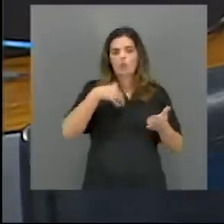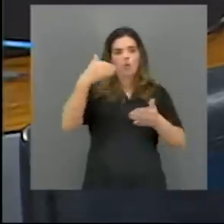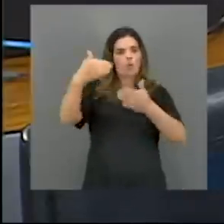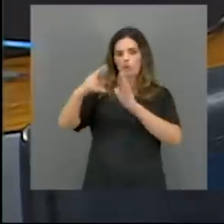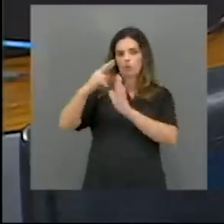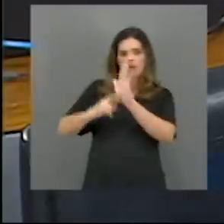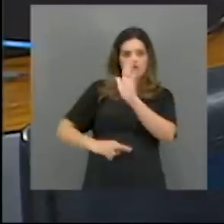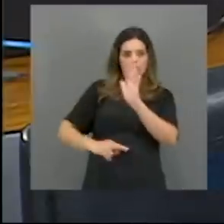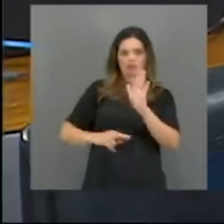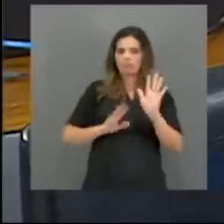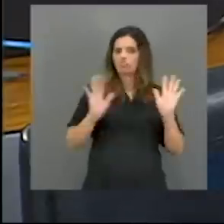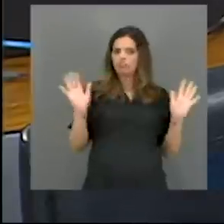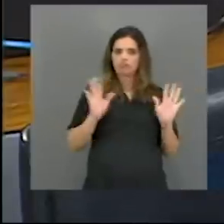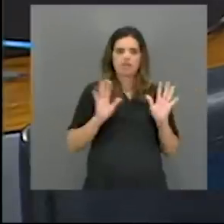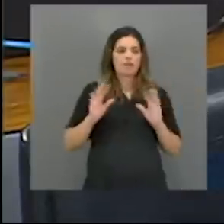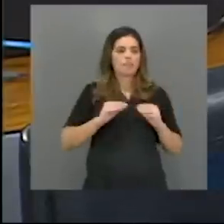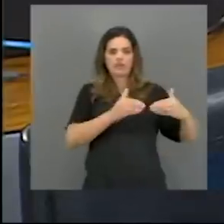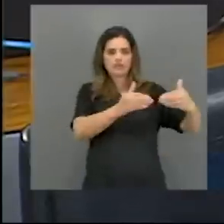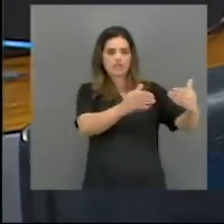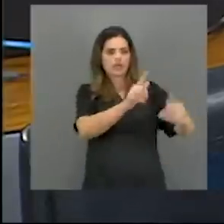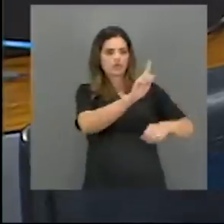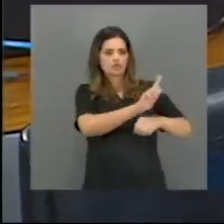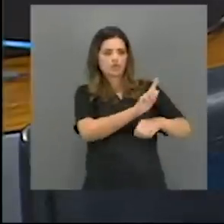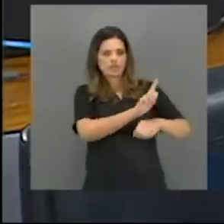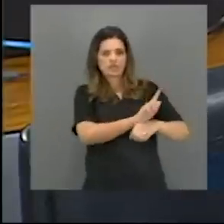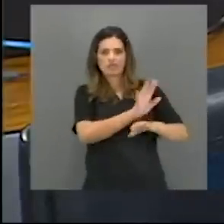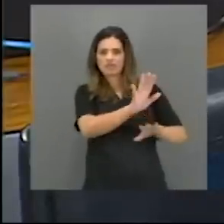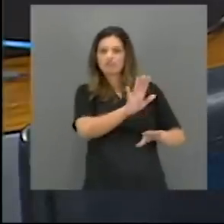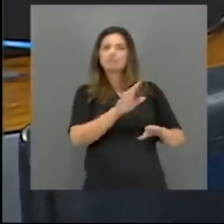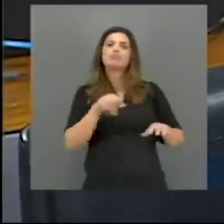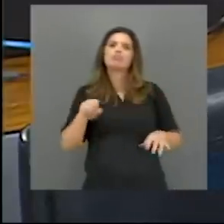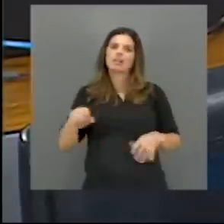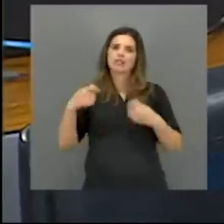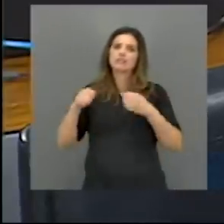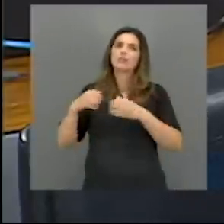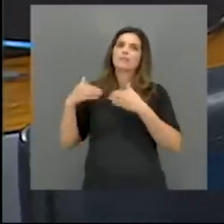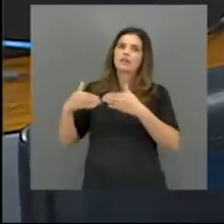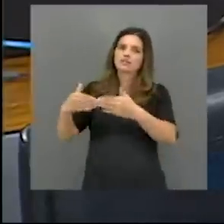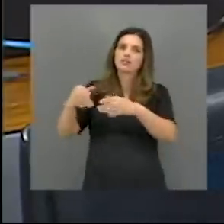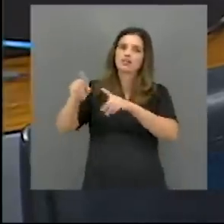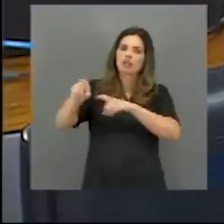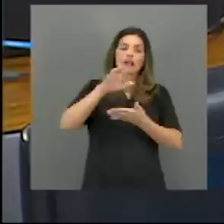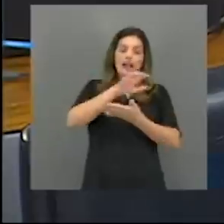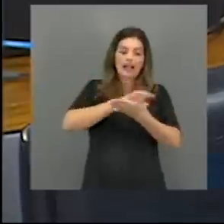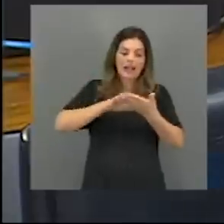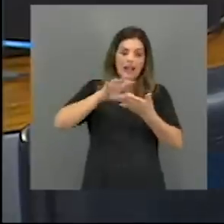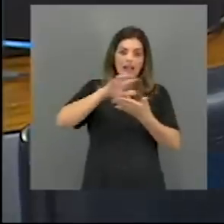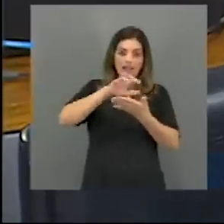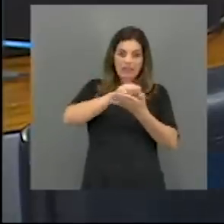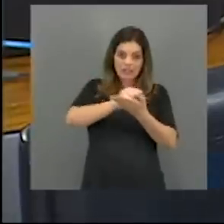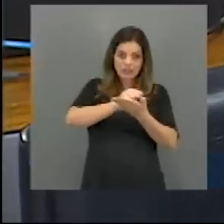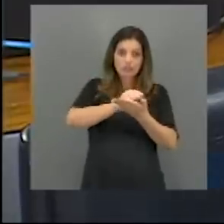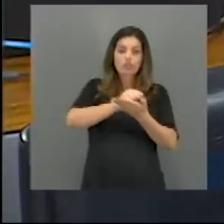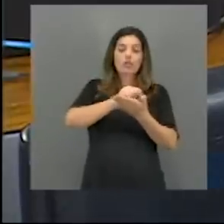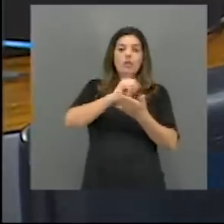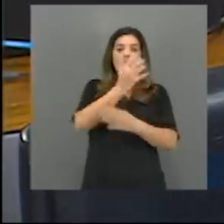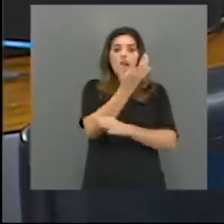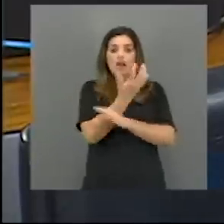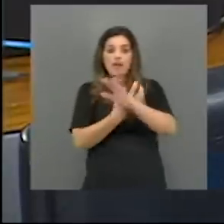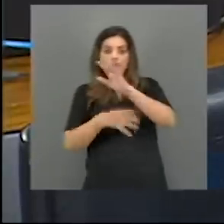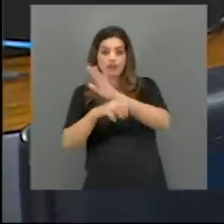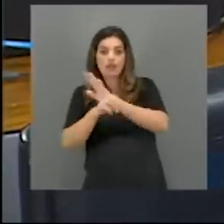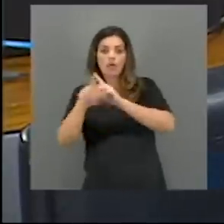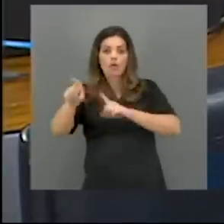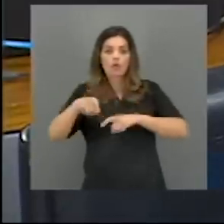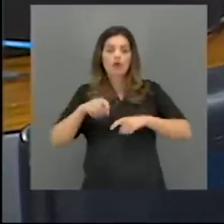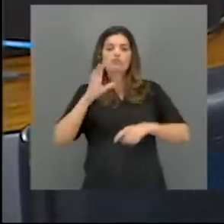do governo, passar para o Ministério da Gestão e não ficar com o Ministério da Agricultura. O Cadastro Ambiental Rural, ele já demora hoje para ser validado, o agricultor